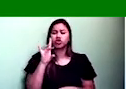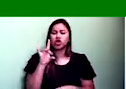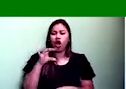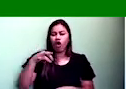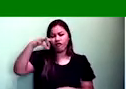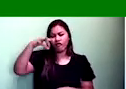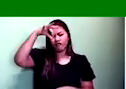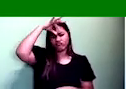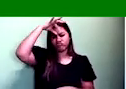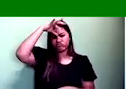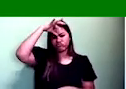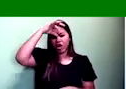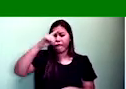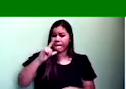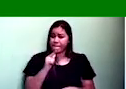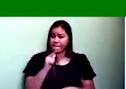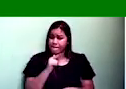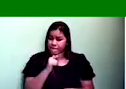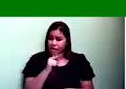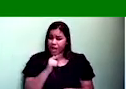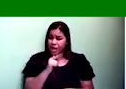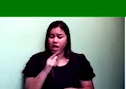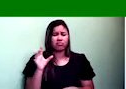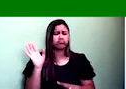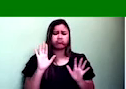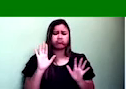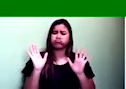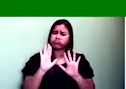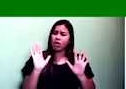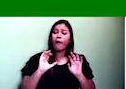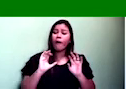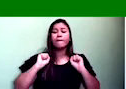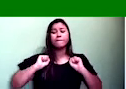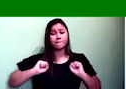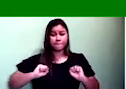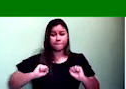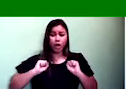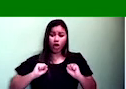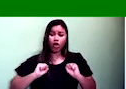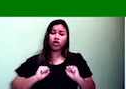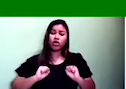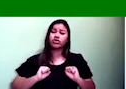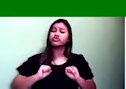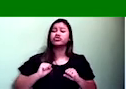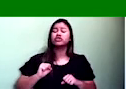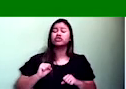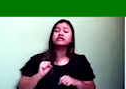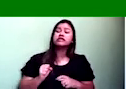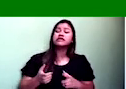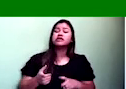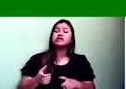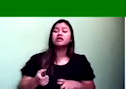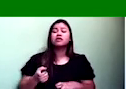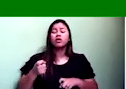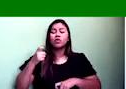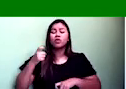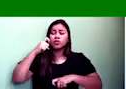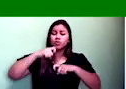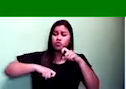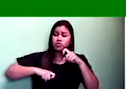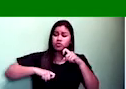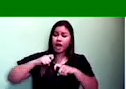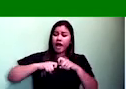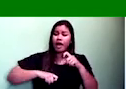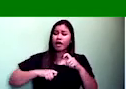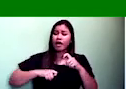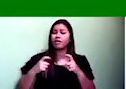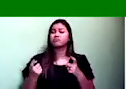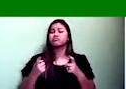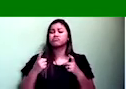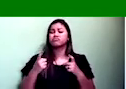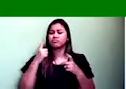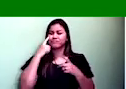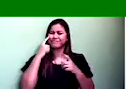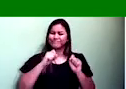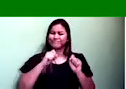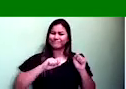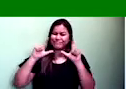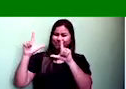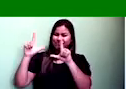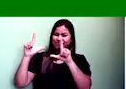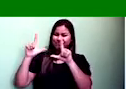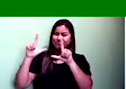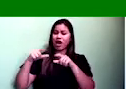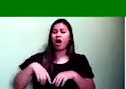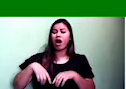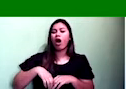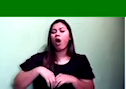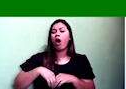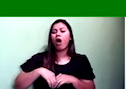genitais. Contato sexual pode ser um sexo oral, um sexo vaginal, um sexo anal, uma masturbação ou